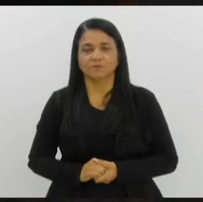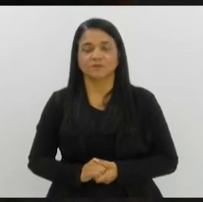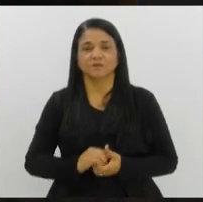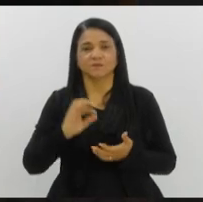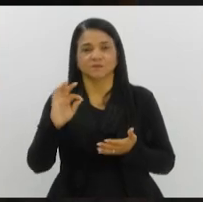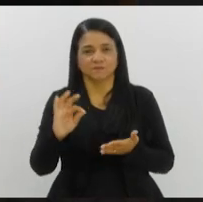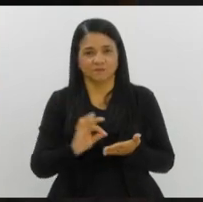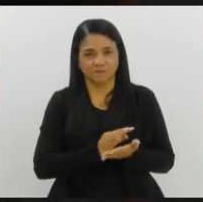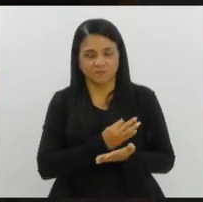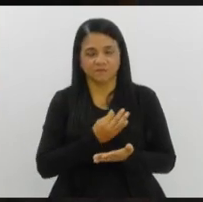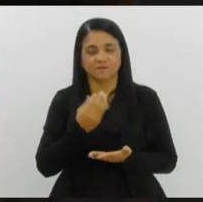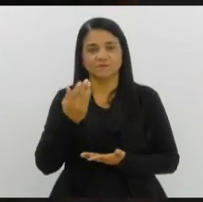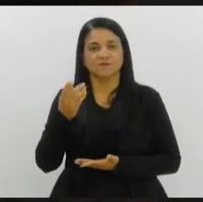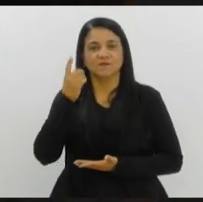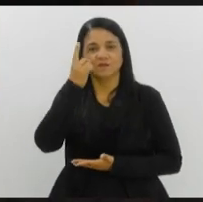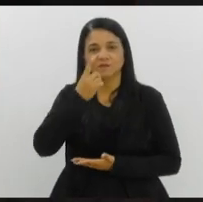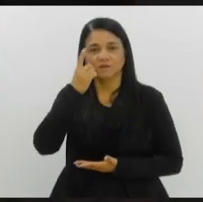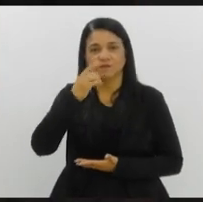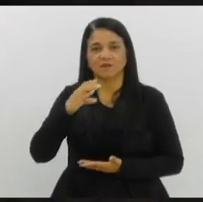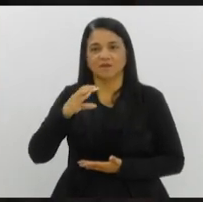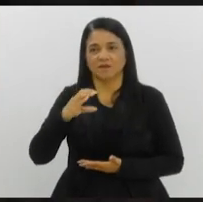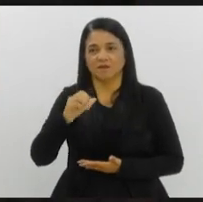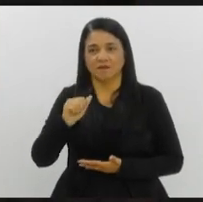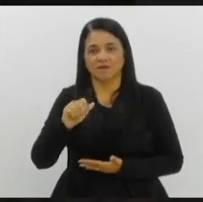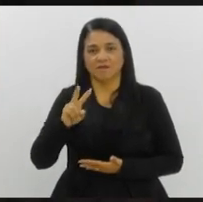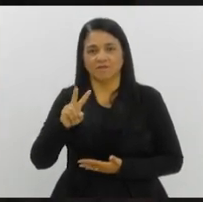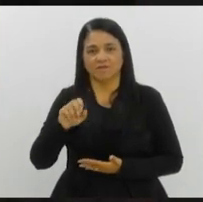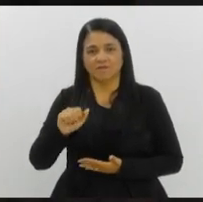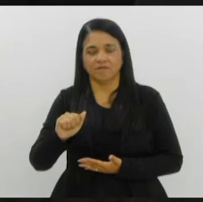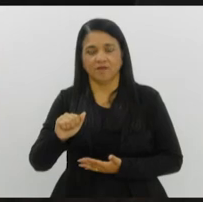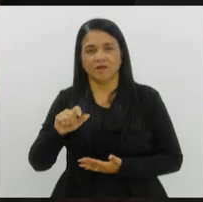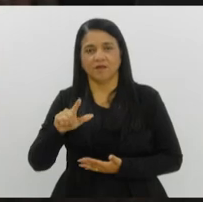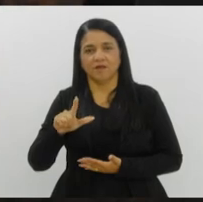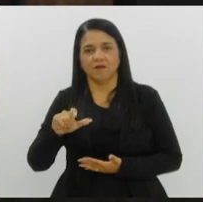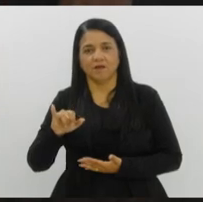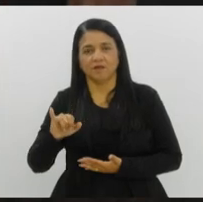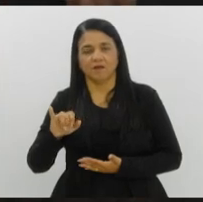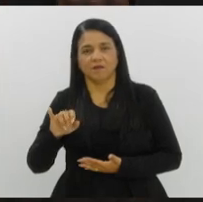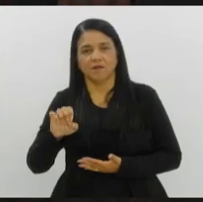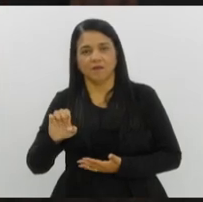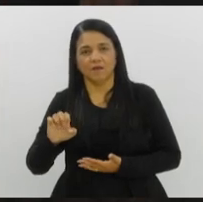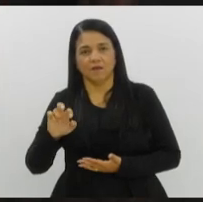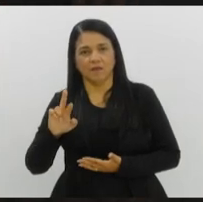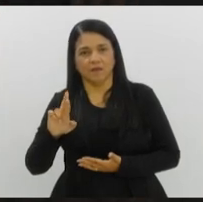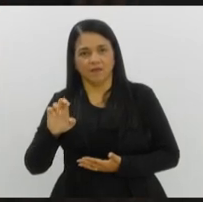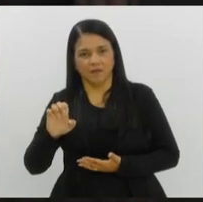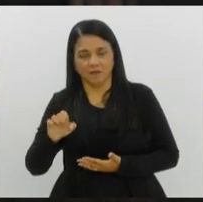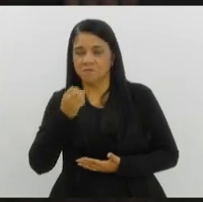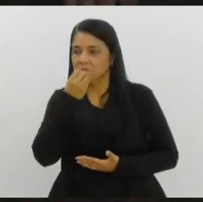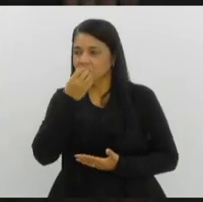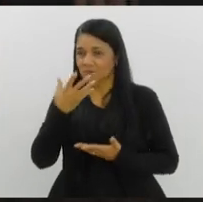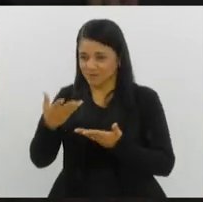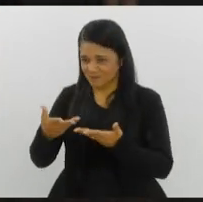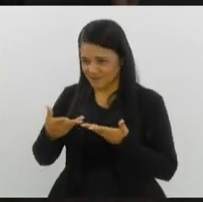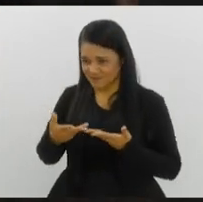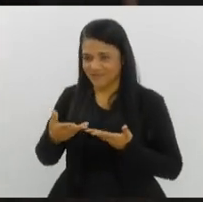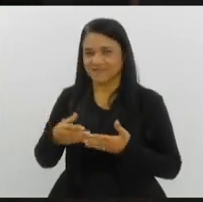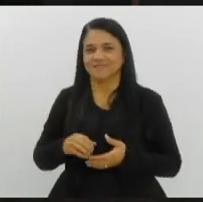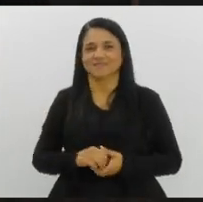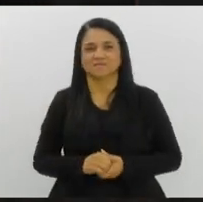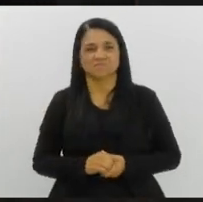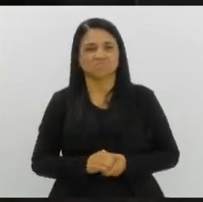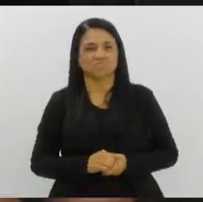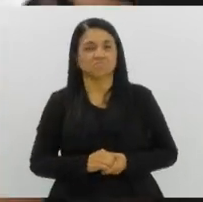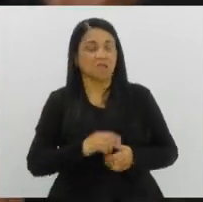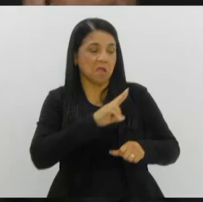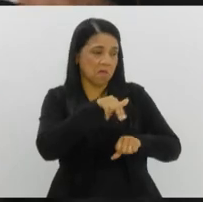Próximo orador inscrito é o nobre deputado Cavalieri. Aproveitando e desejar boas-vindas, pode usar qualquer um dos lados, tá? Pode